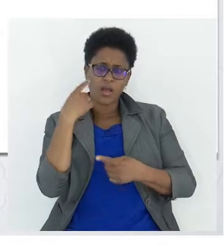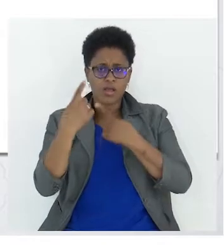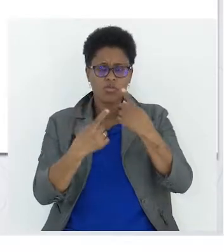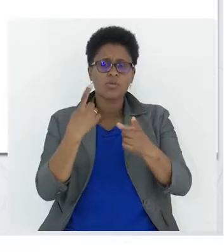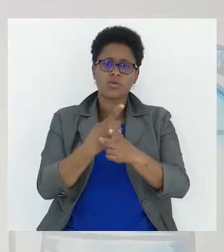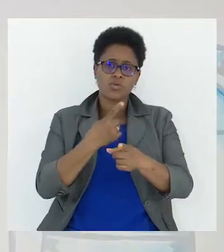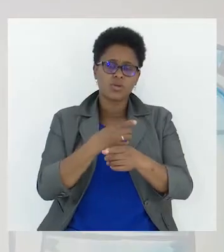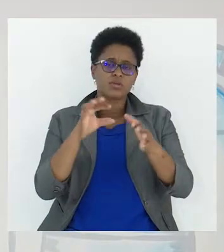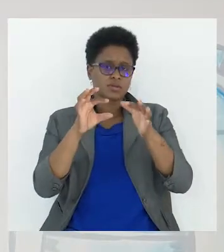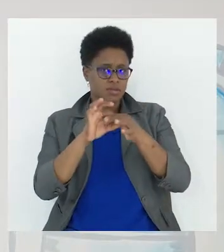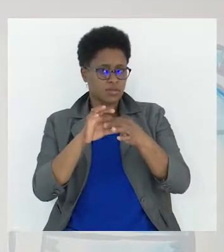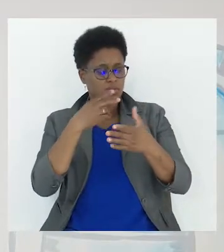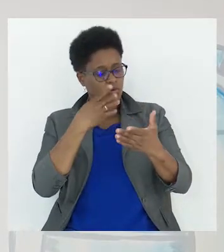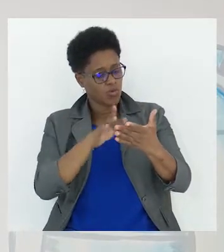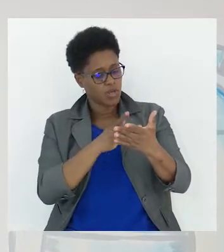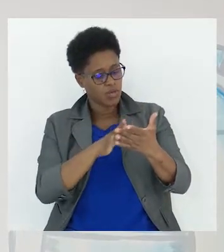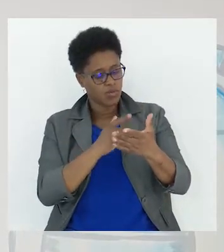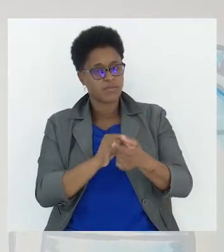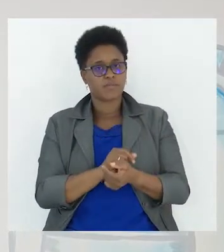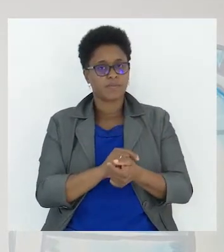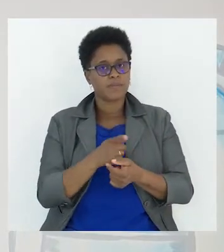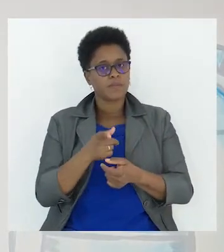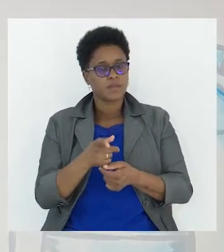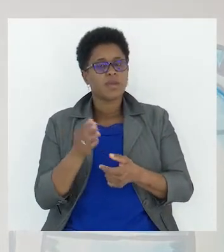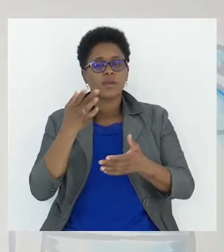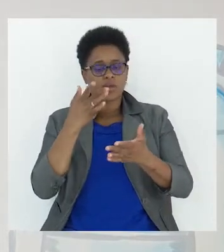o livro. Ok? Então, é o livro que está